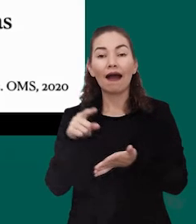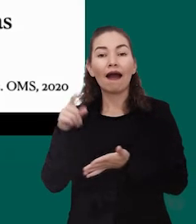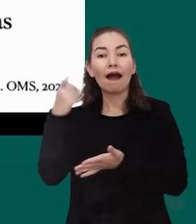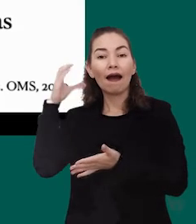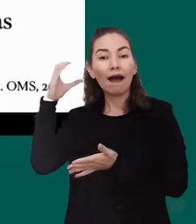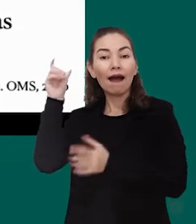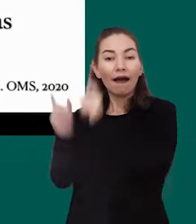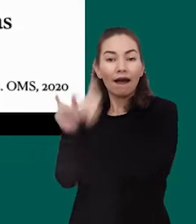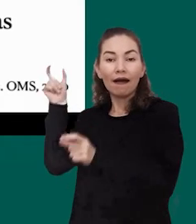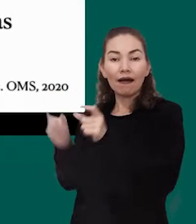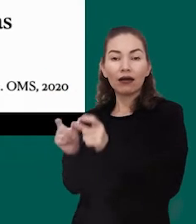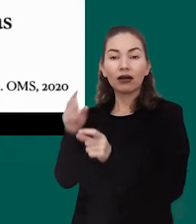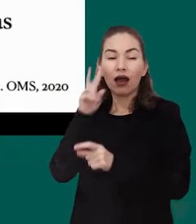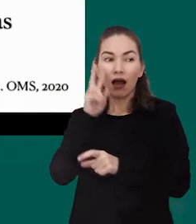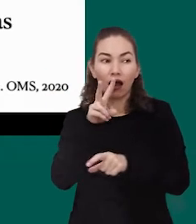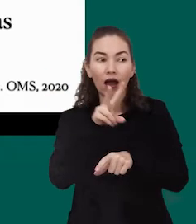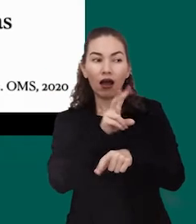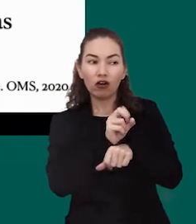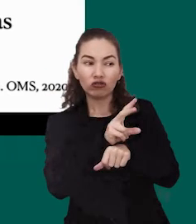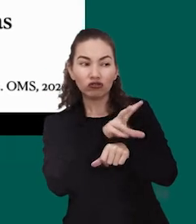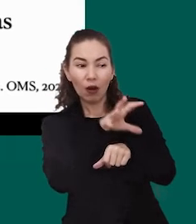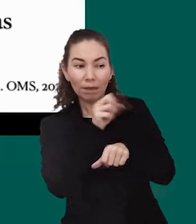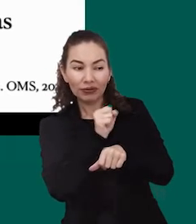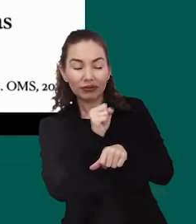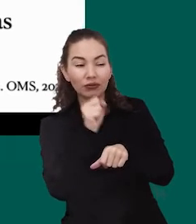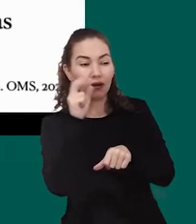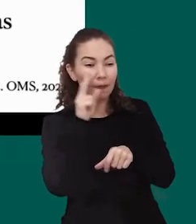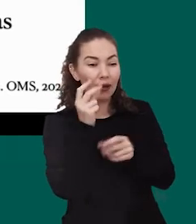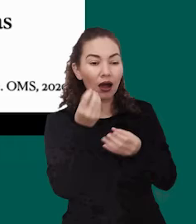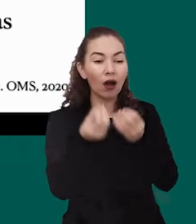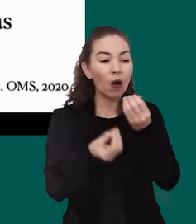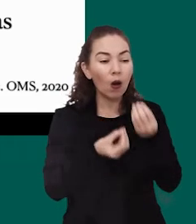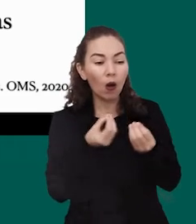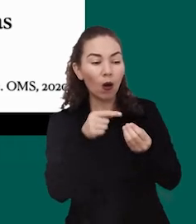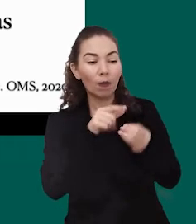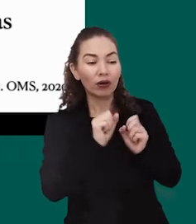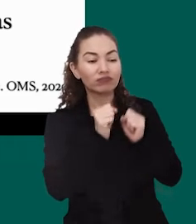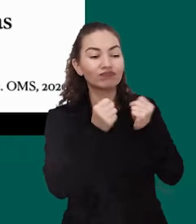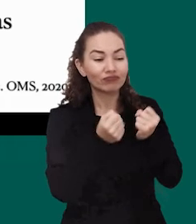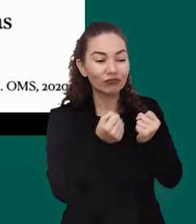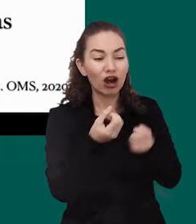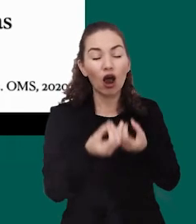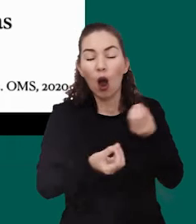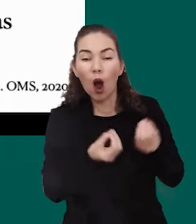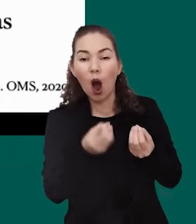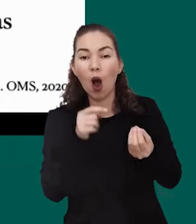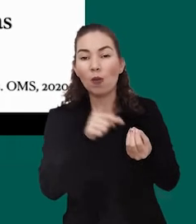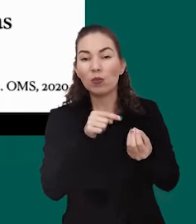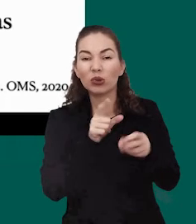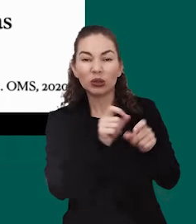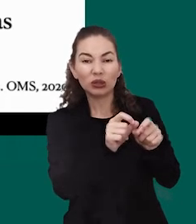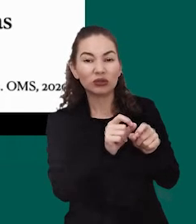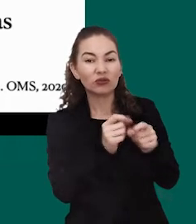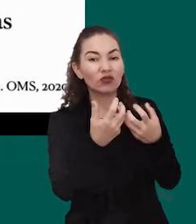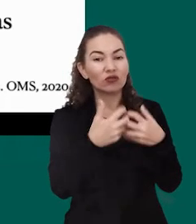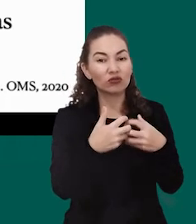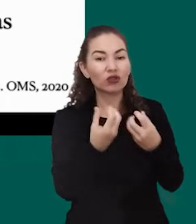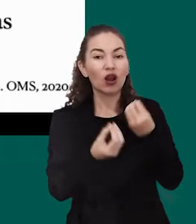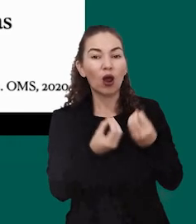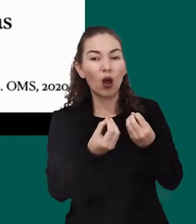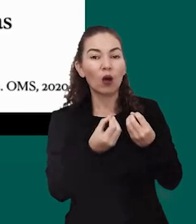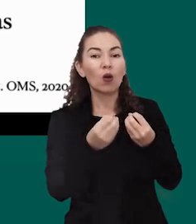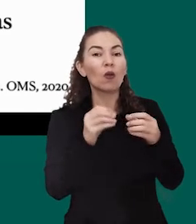partir do estudo do vírus ou da bactéria, né, ele percebe quais são os mecanismos de infecção, como que esse bicho funciona, como ele